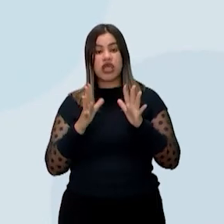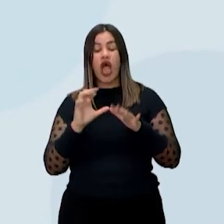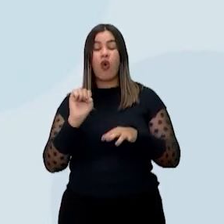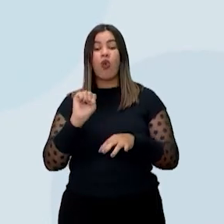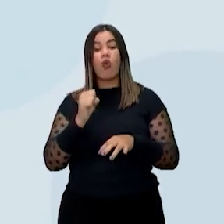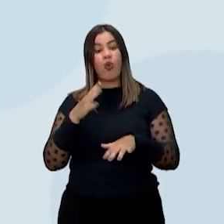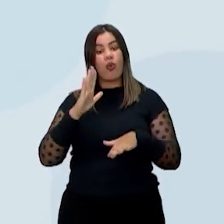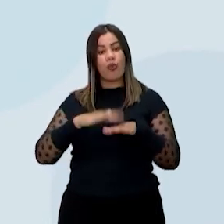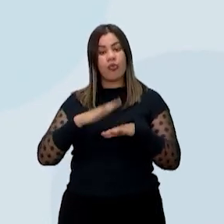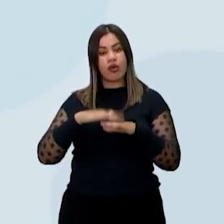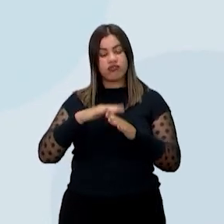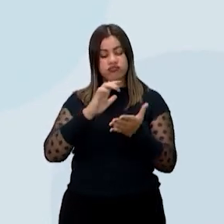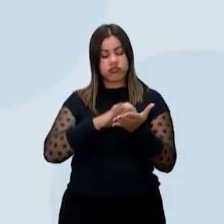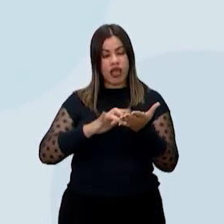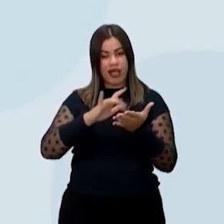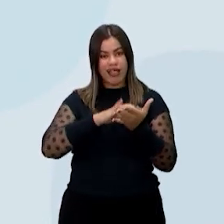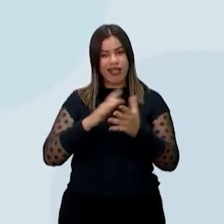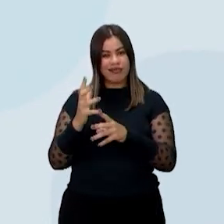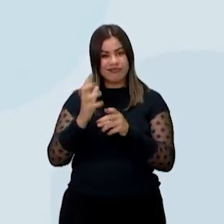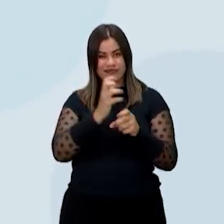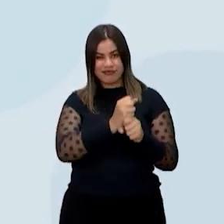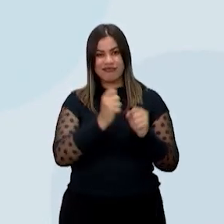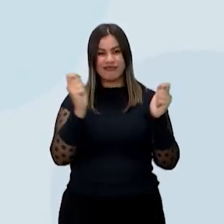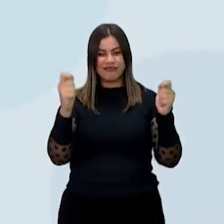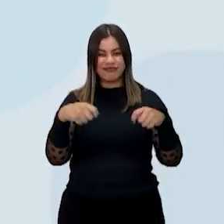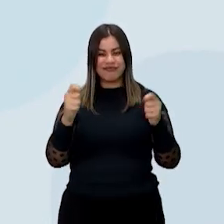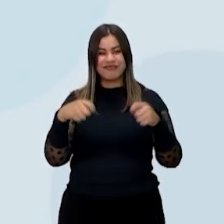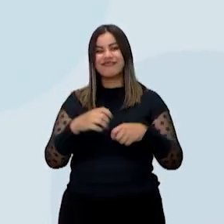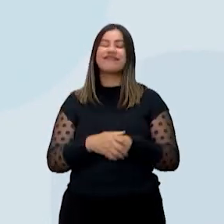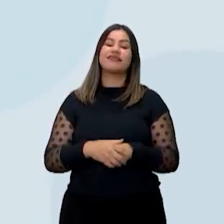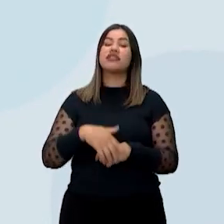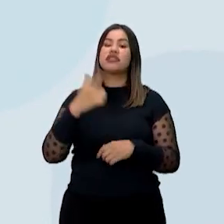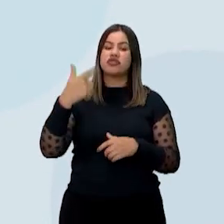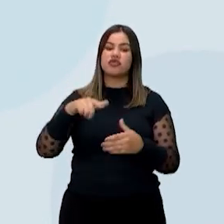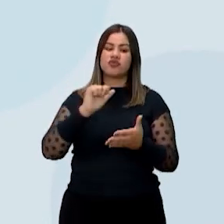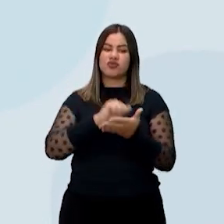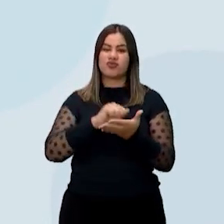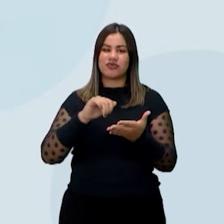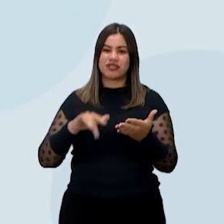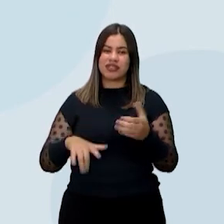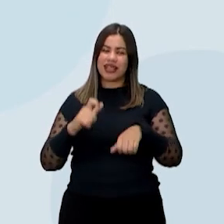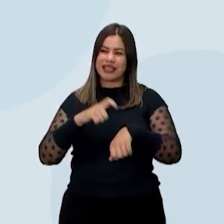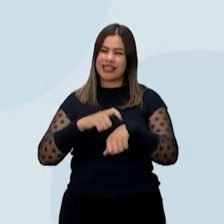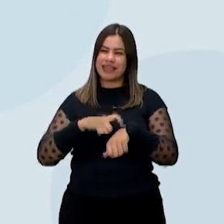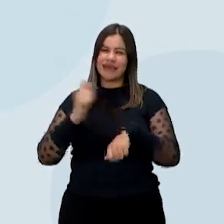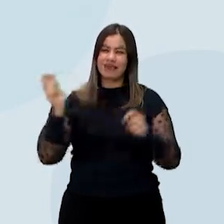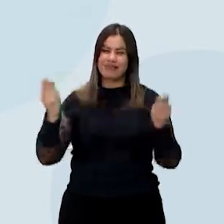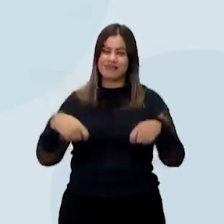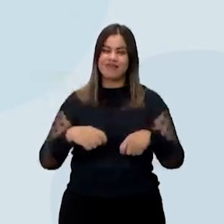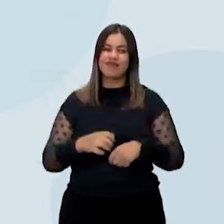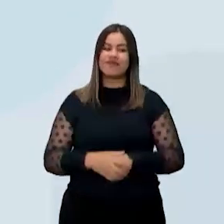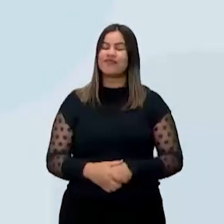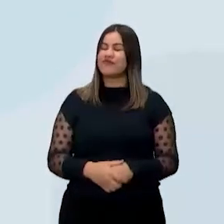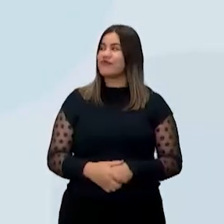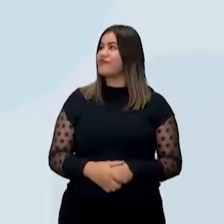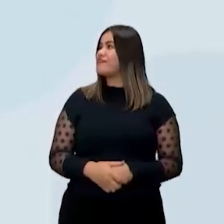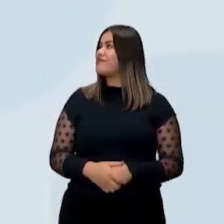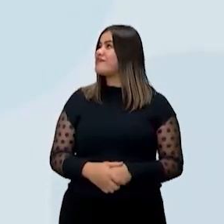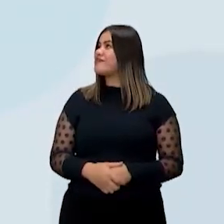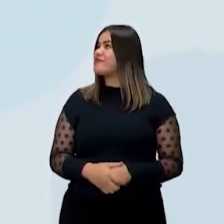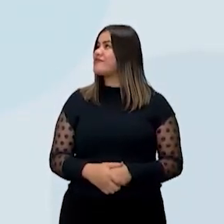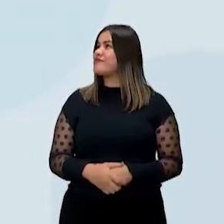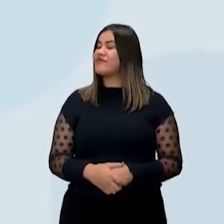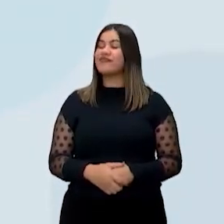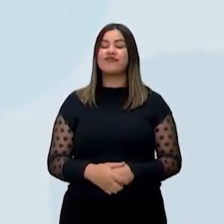aí na calculadora, tá certo? Então, acho que a gente vai fazer mais um exercício que dá tempo ainda. Vamos lá, então,